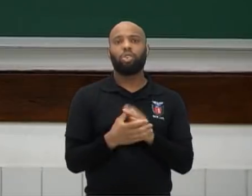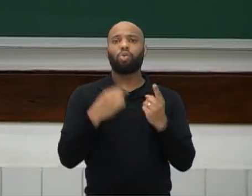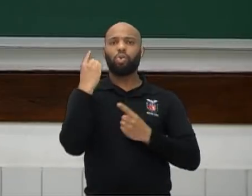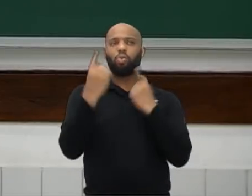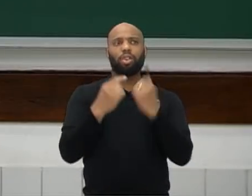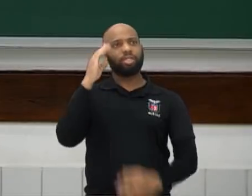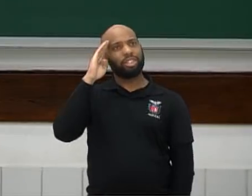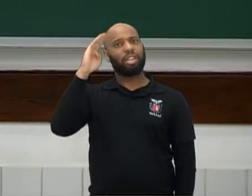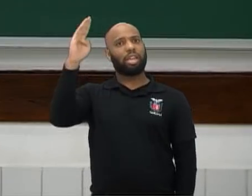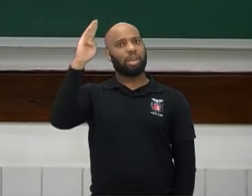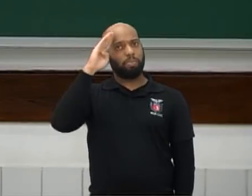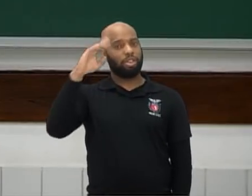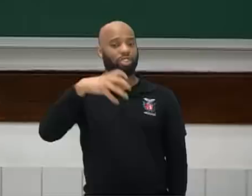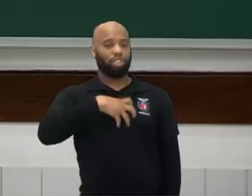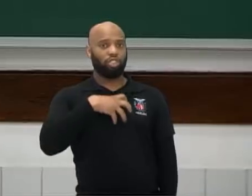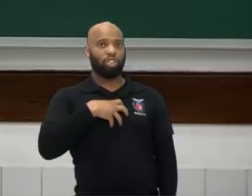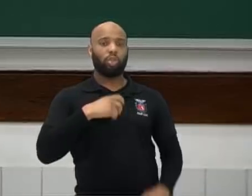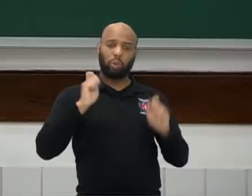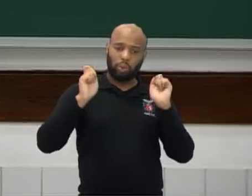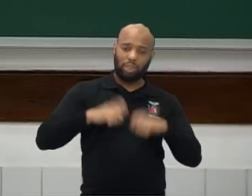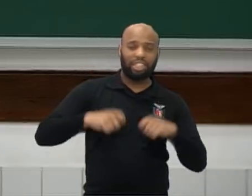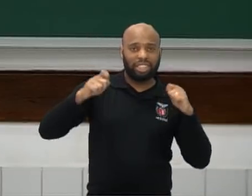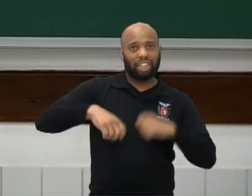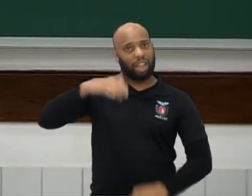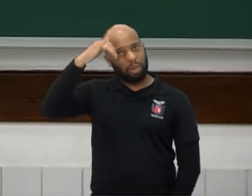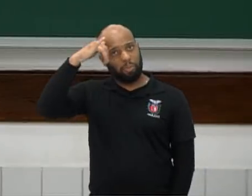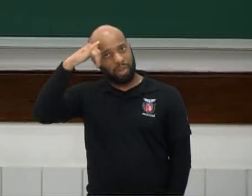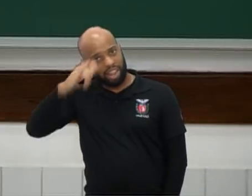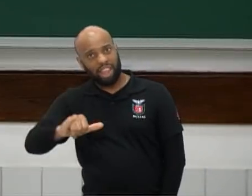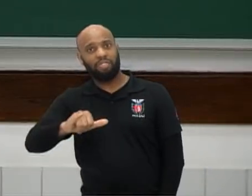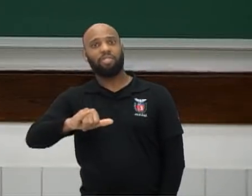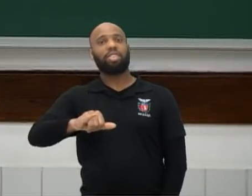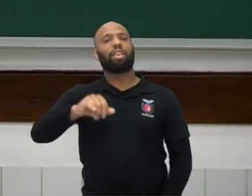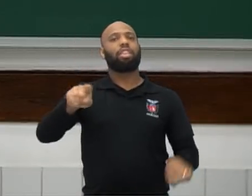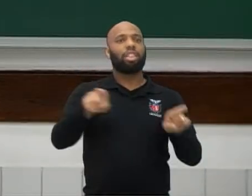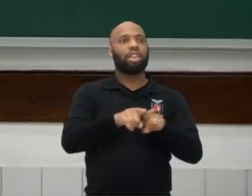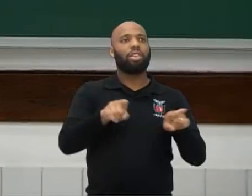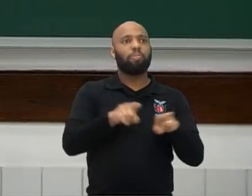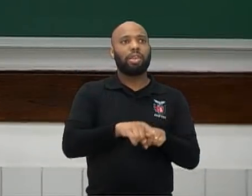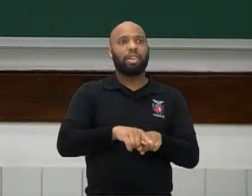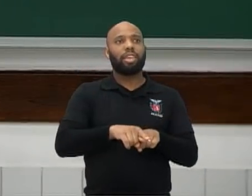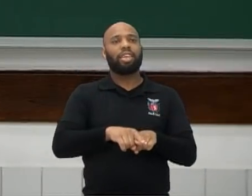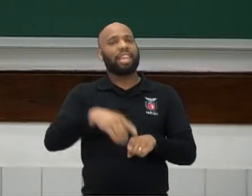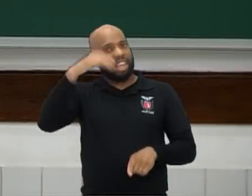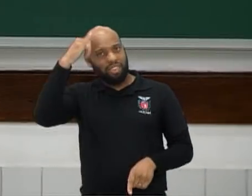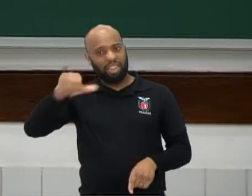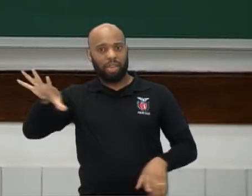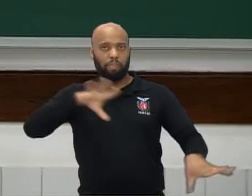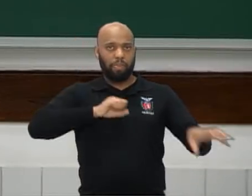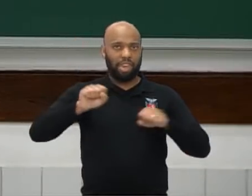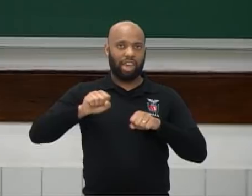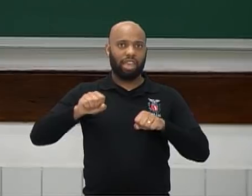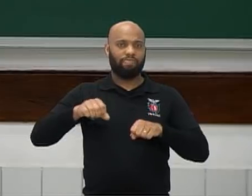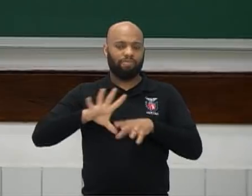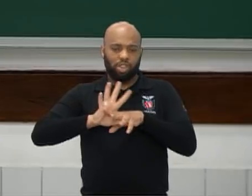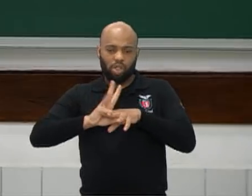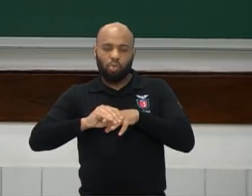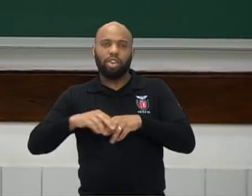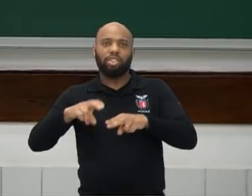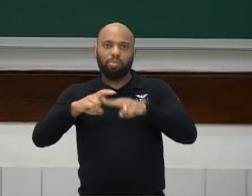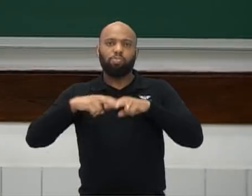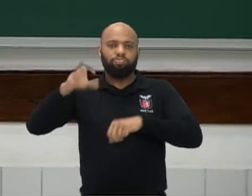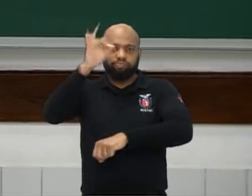são as principais medidas de combate a doenças transmitidas por insetos? Você também